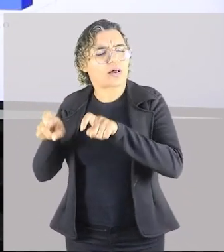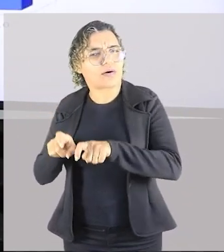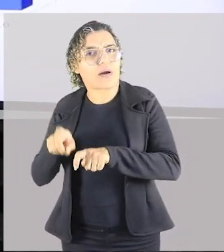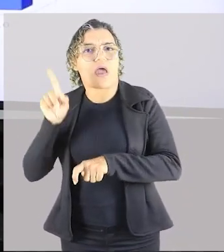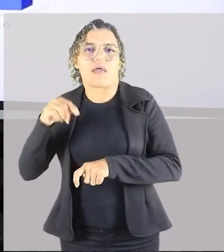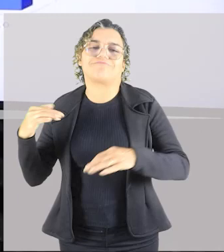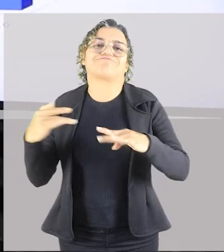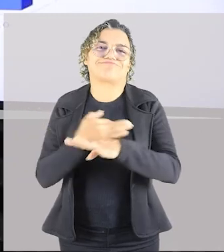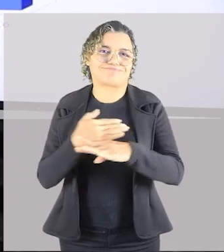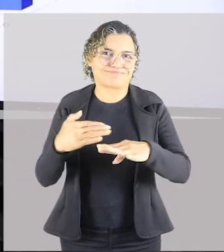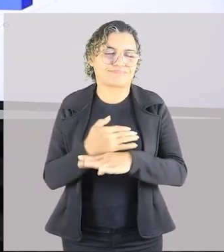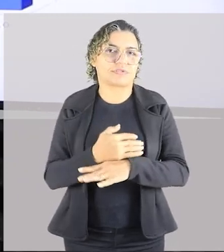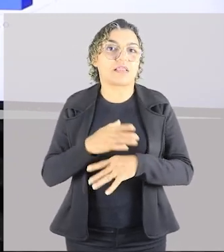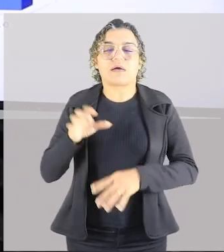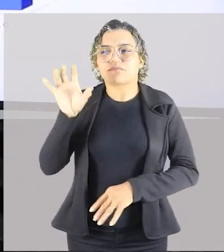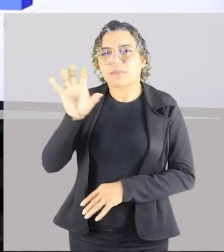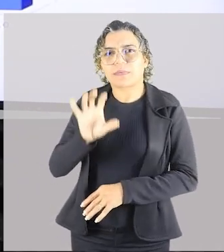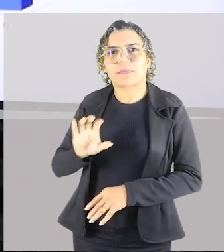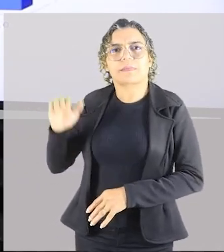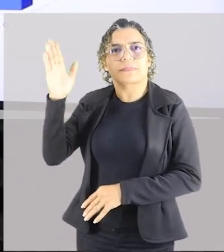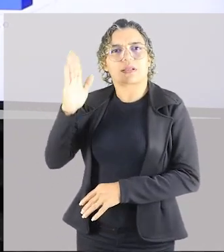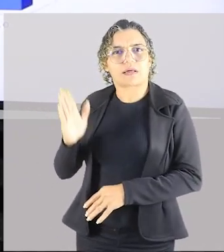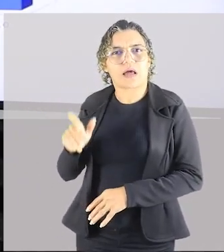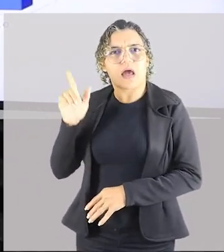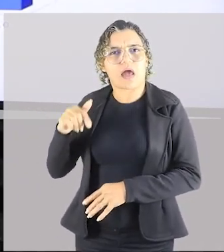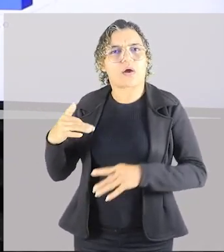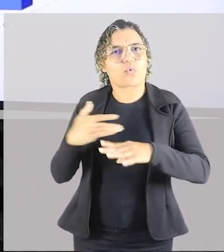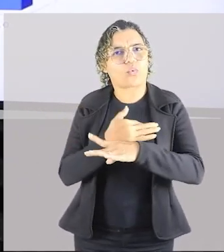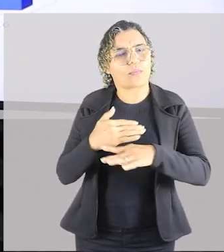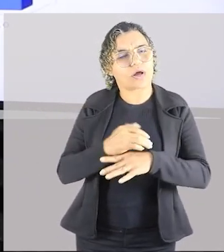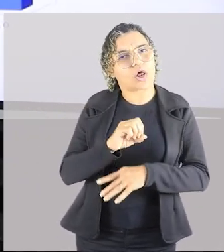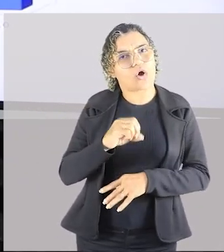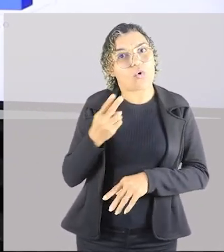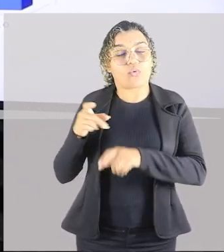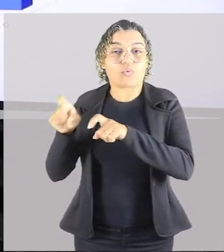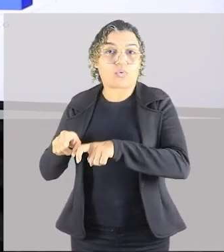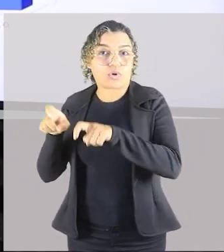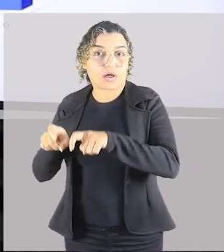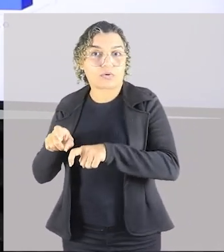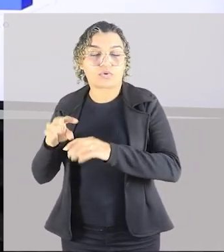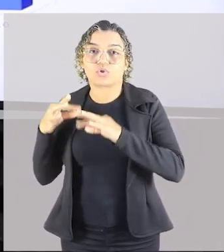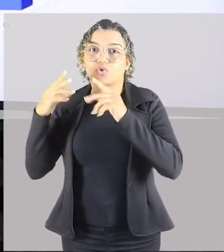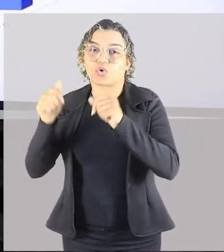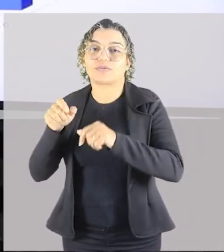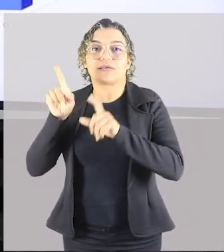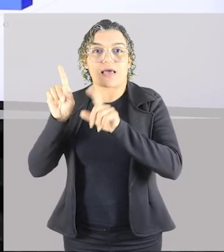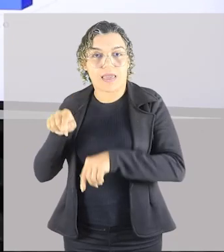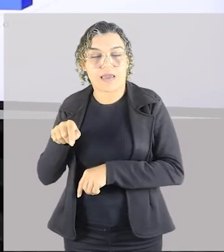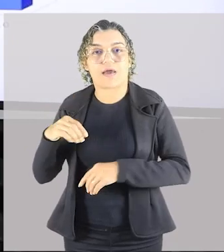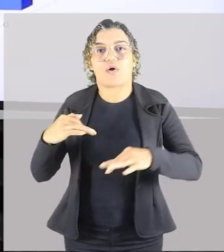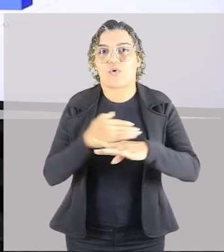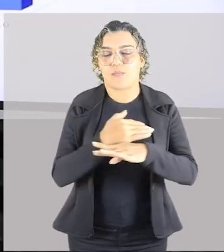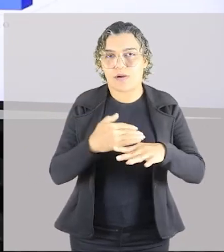Extremamente urbano. E as regiões brasileiras são urbanas ou rurais? Todas elas são urbanas, gente, ou seja, a maior parte da